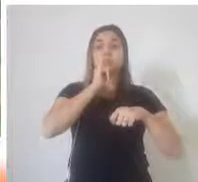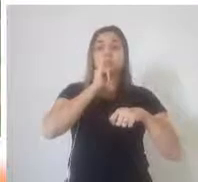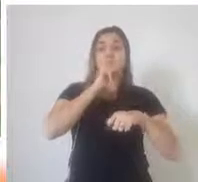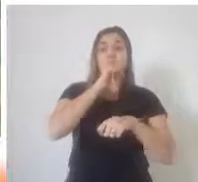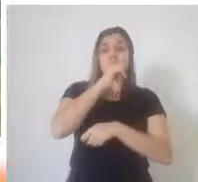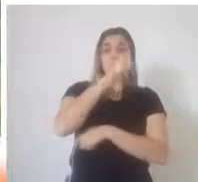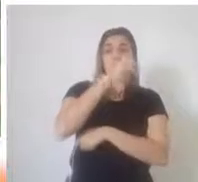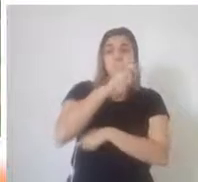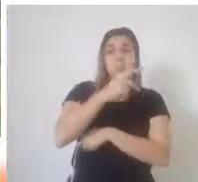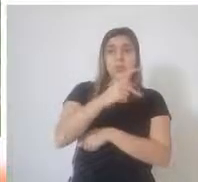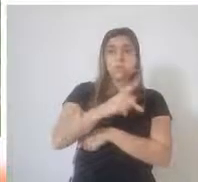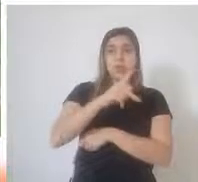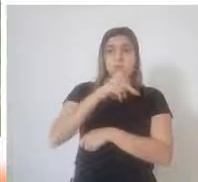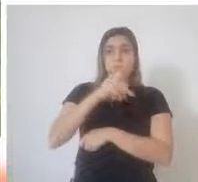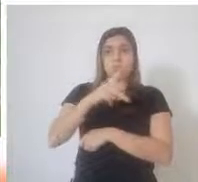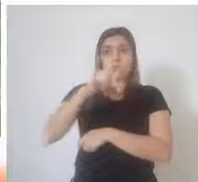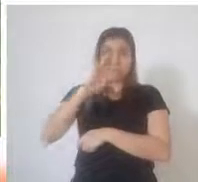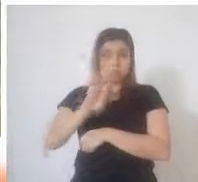bruta maior.